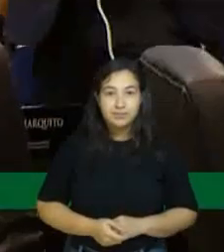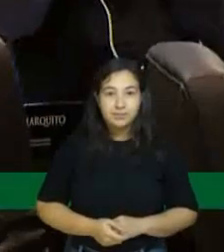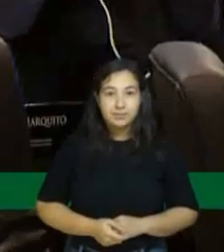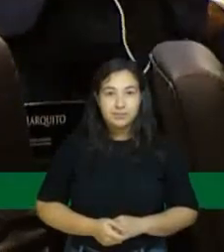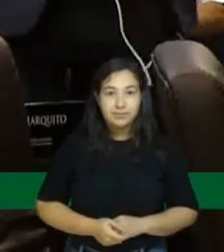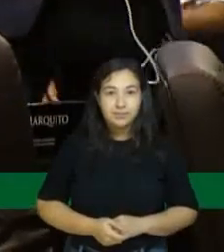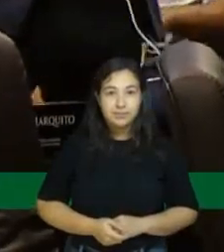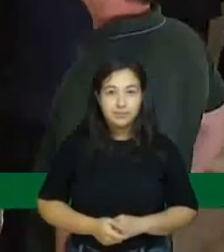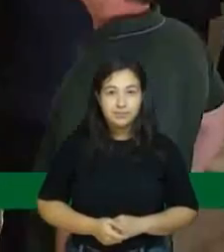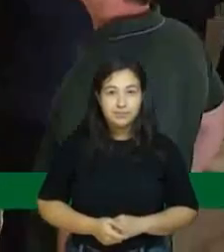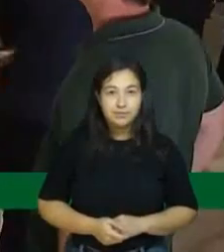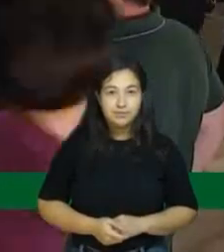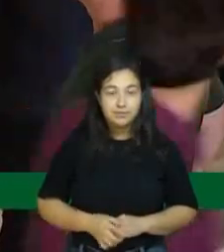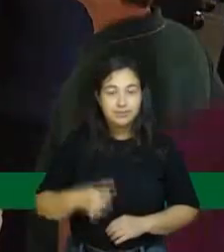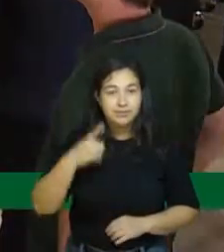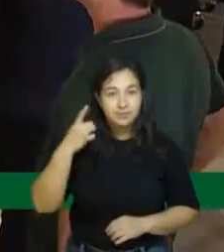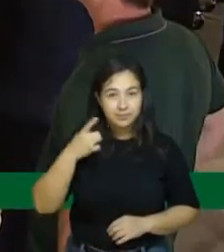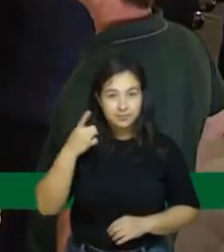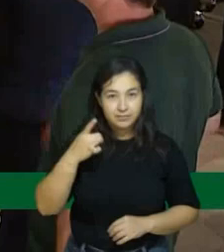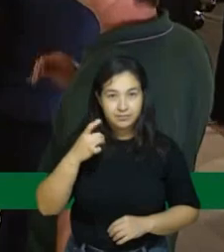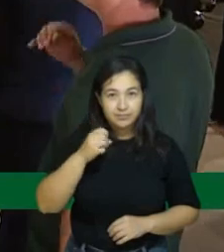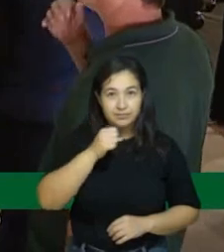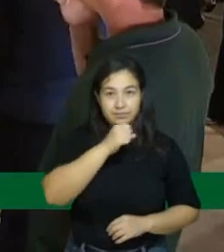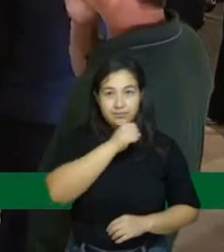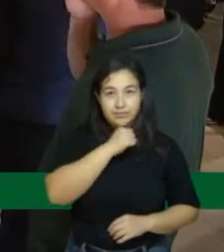Marquito Deputado Mao